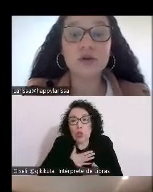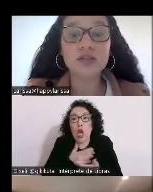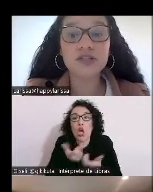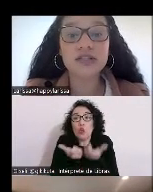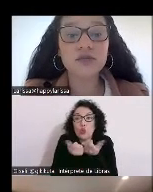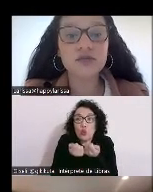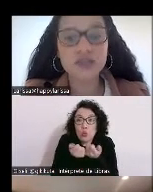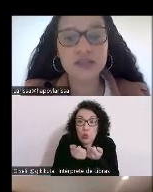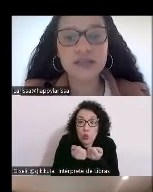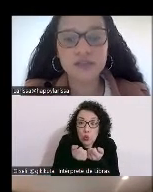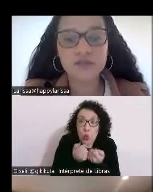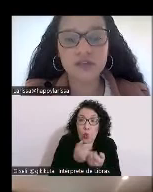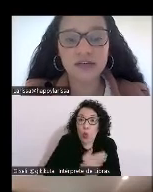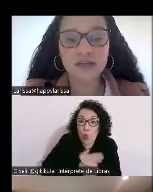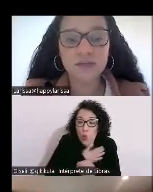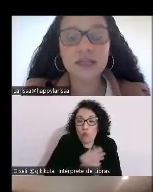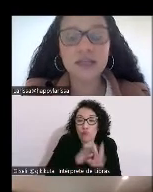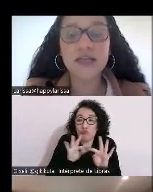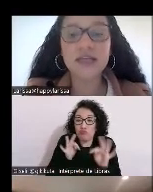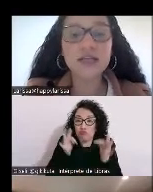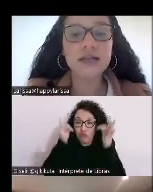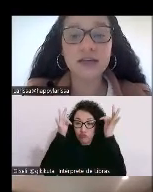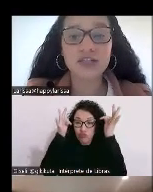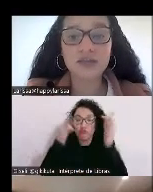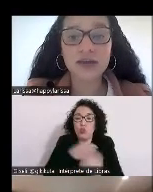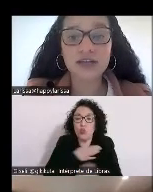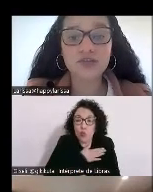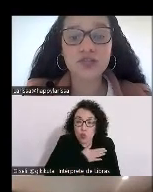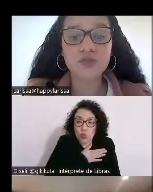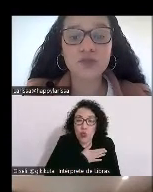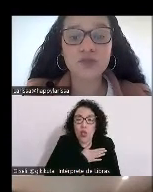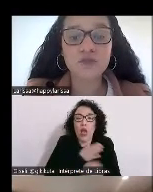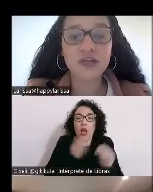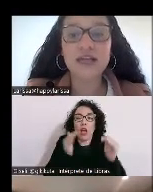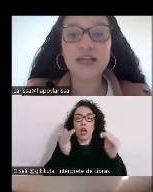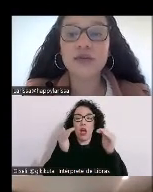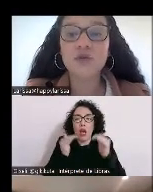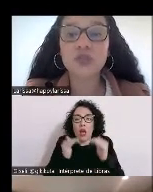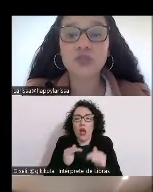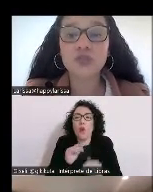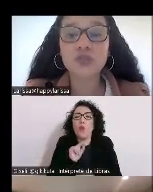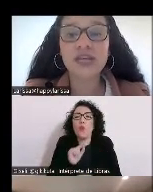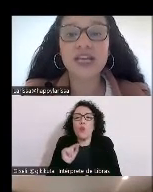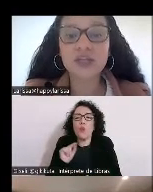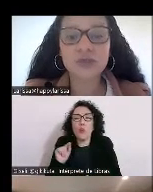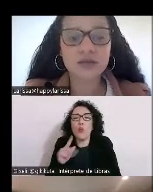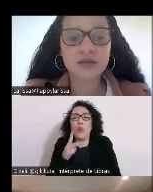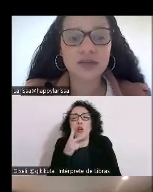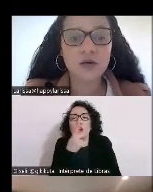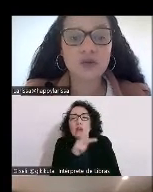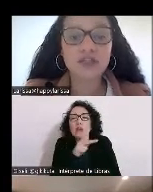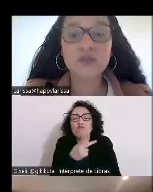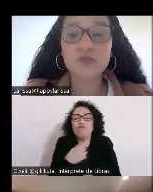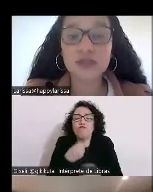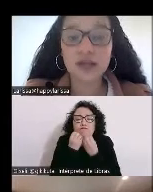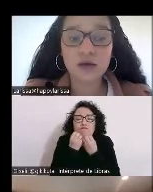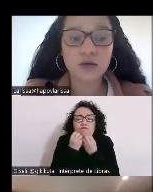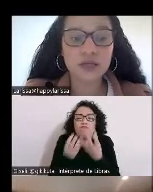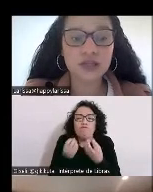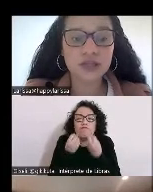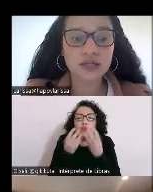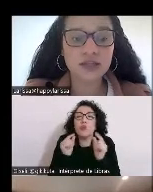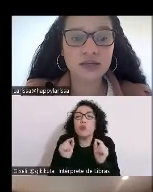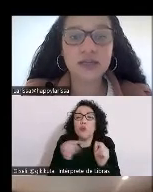também gosta de tecnologia, que dá para ver ali. E na parte de baixo a gente pode ver que o tipo de expressão que ela gosta é